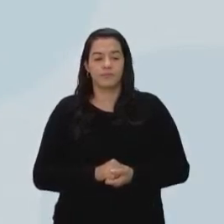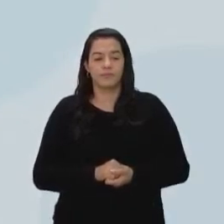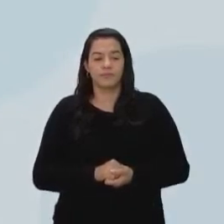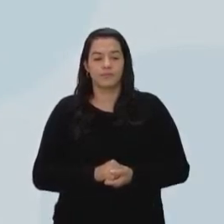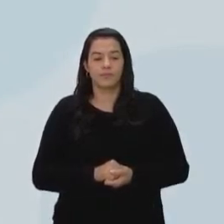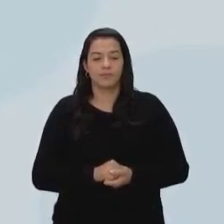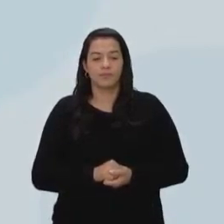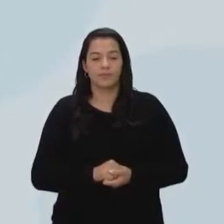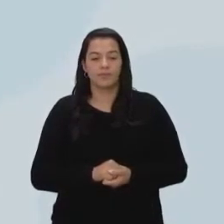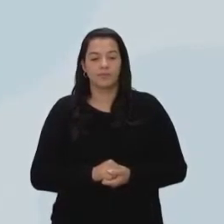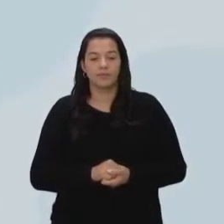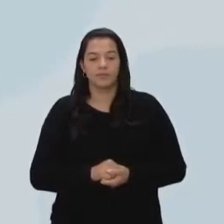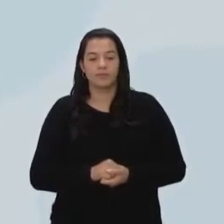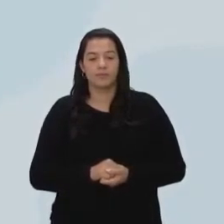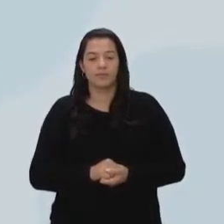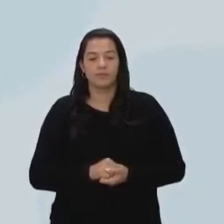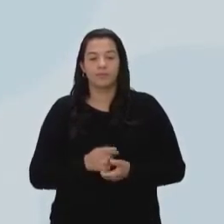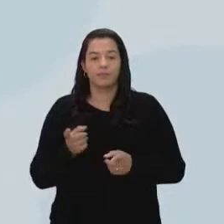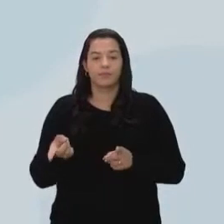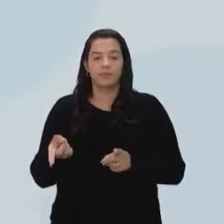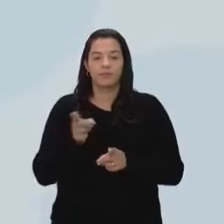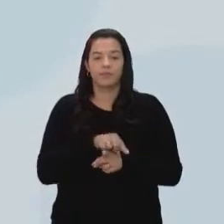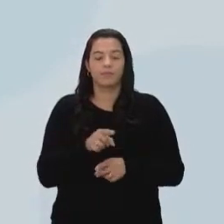Acho que eu vou voltar aqui.